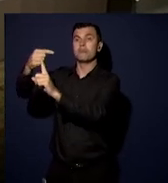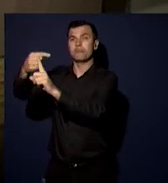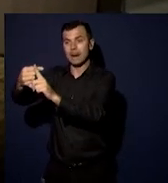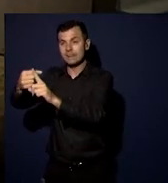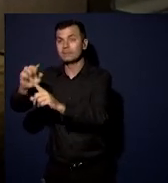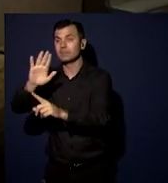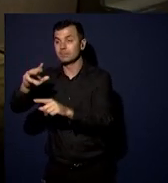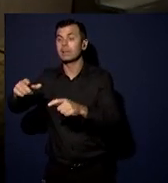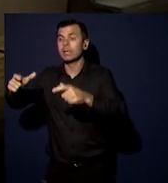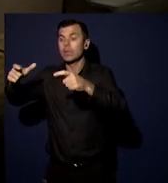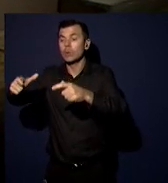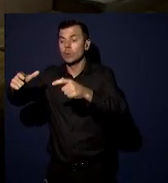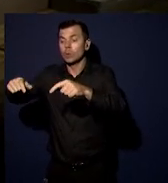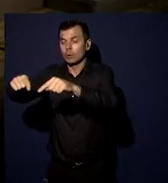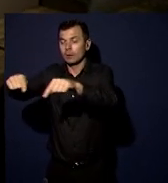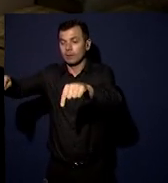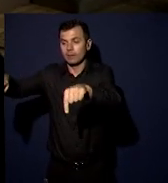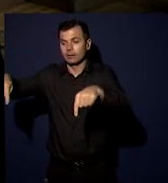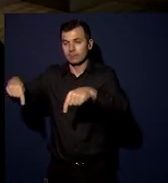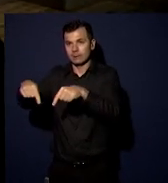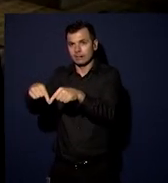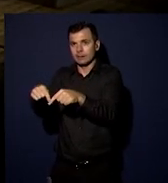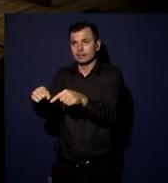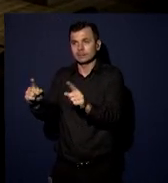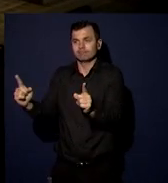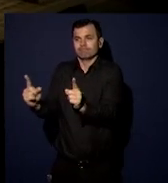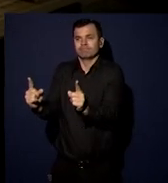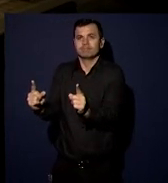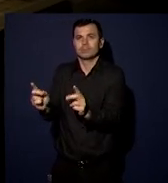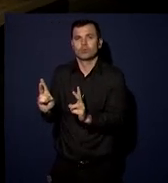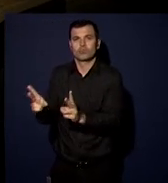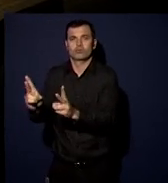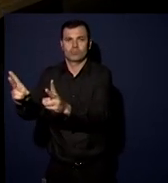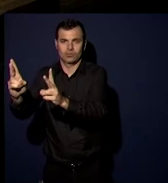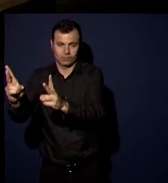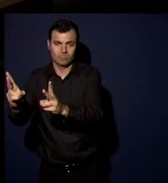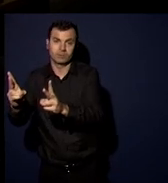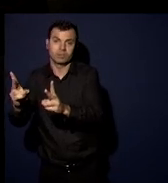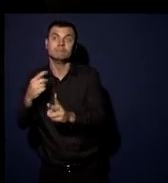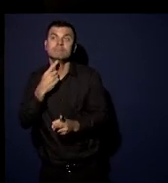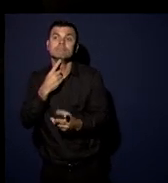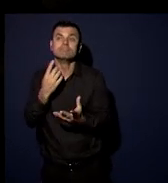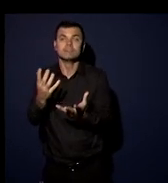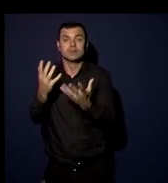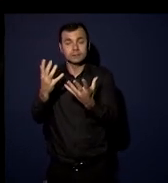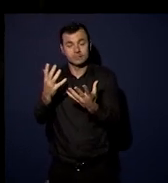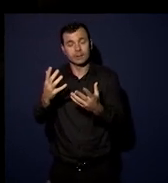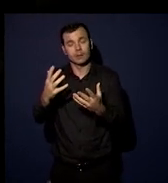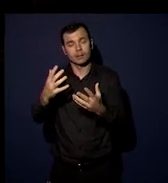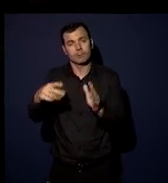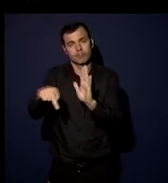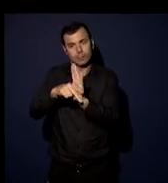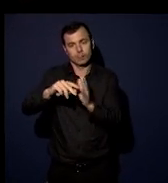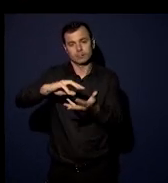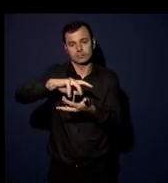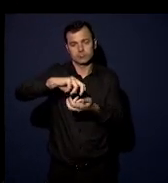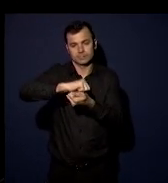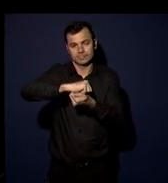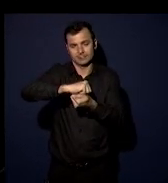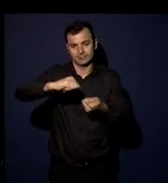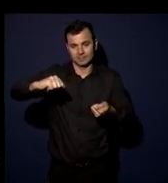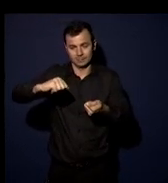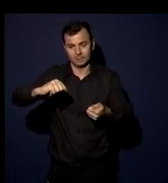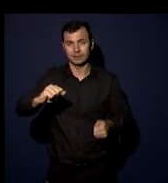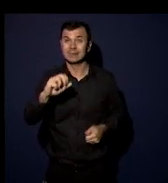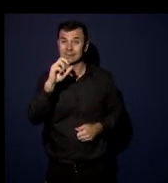que é o essência da sustentabilidade Como produzir mais com menos recursos e a essência da sustentabilidade e se você olhar